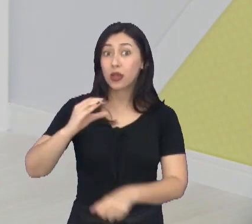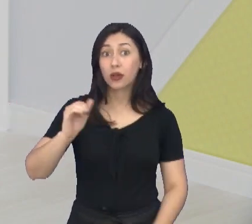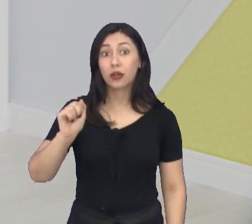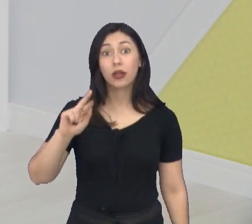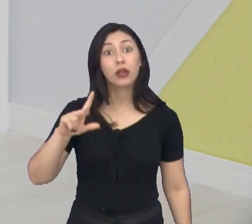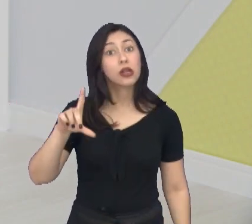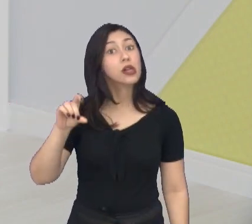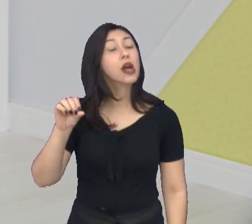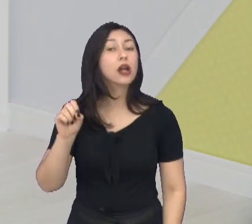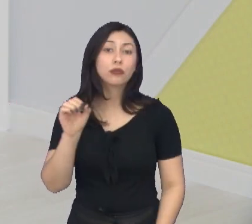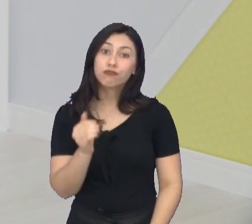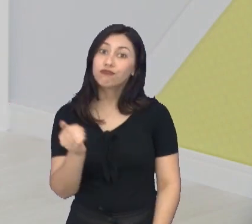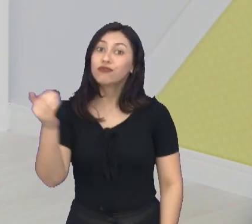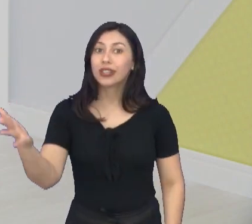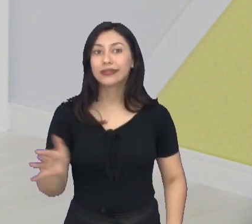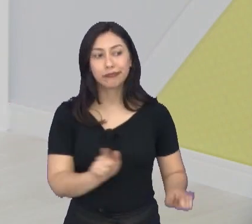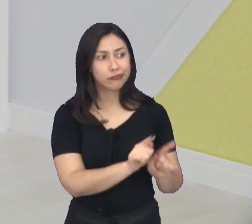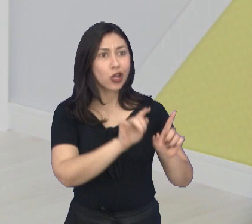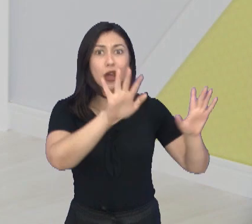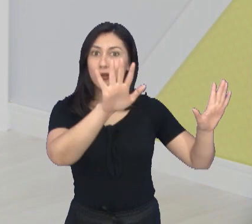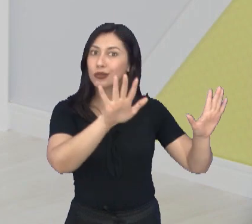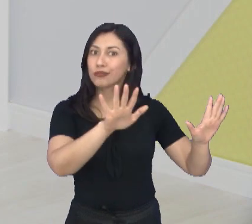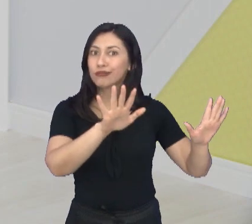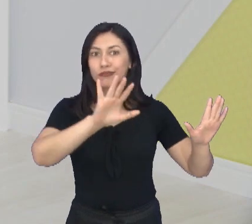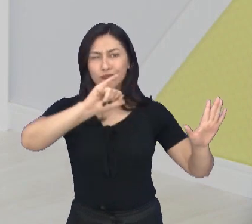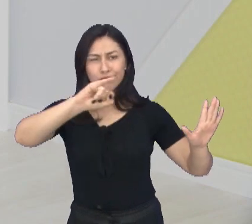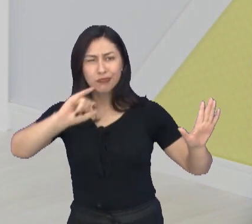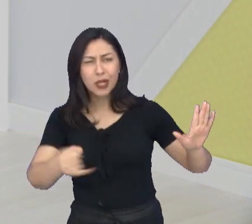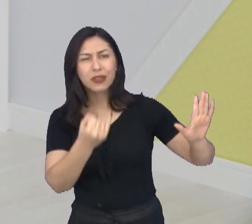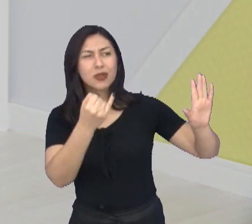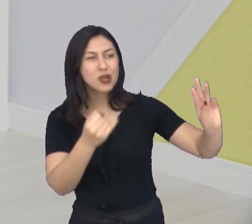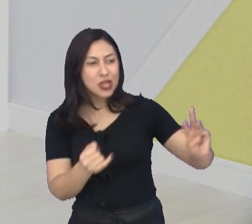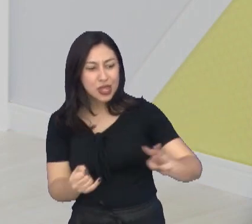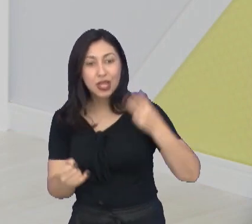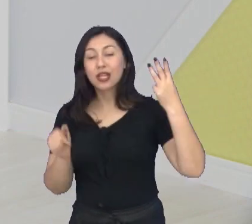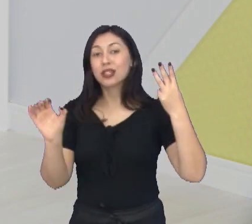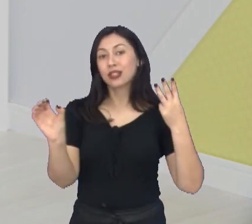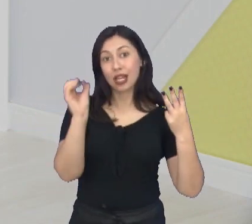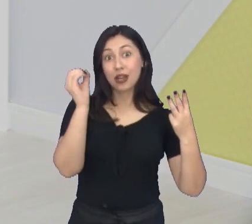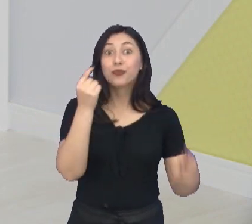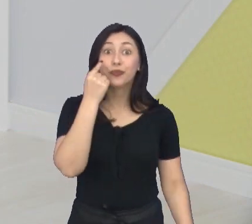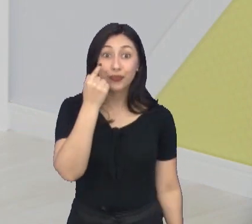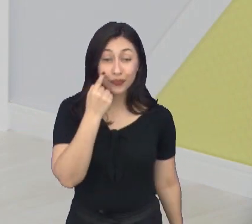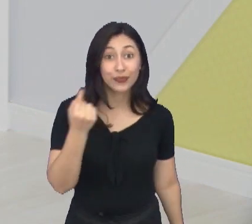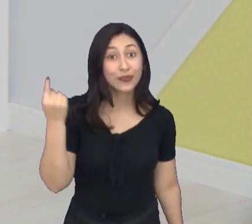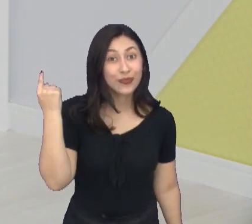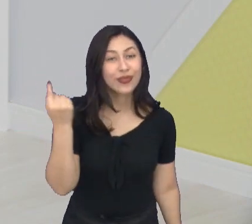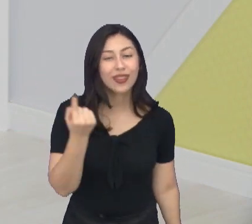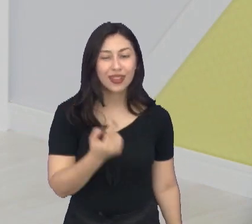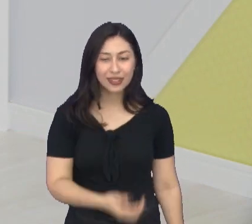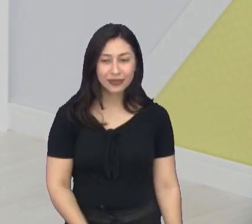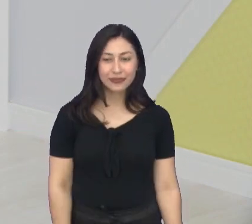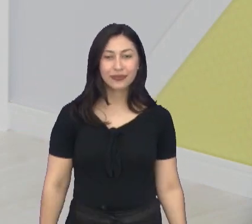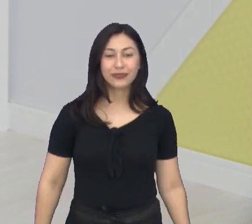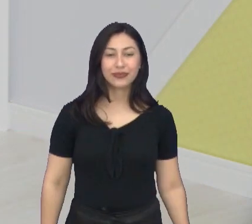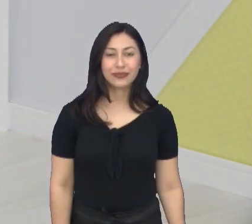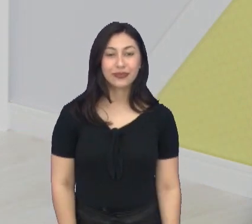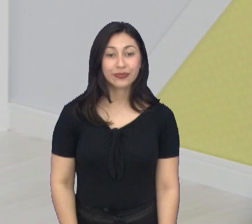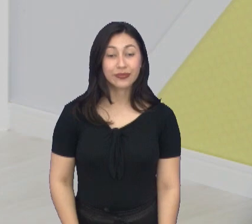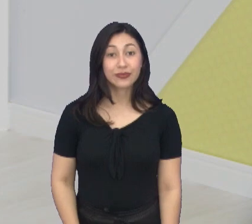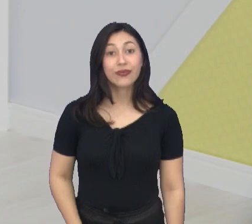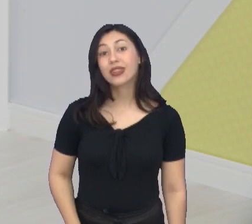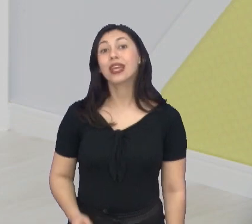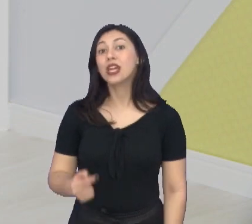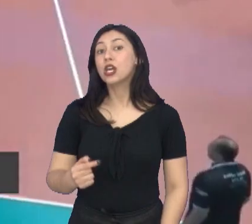O Guarulhos, que não tem nada a ver com isso, foi lá e fez o dever de casa. Vamos ver como é que foi a partida? Solta, Matheus! Jogando